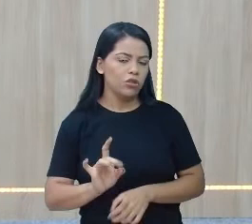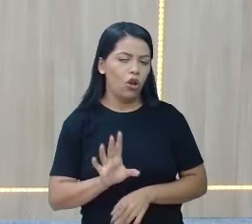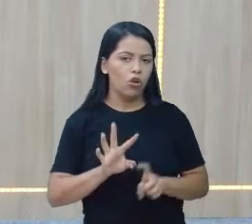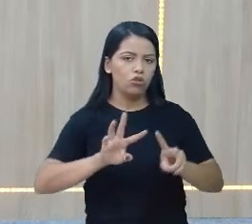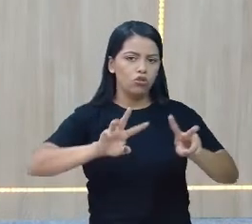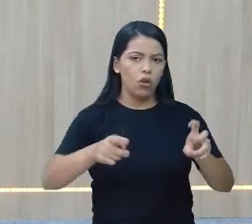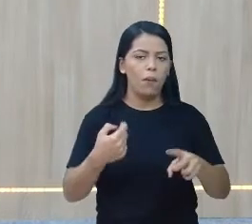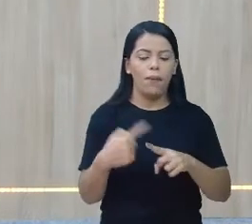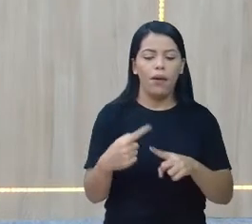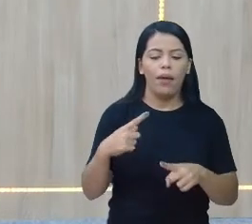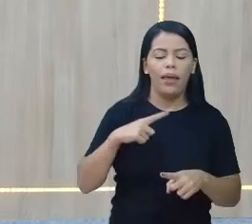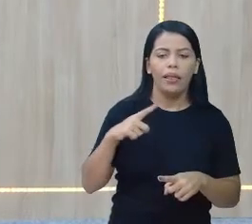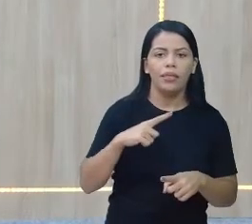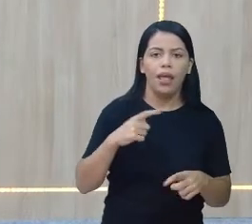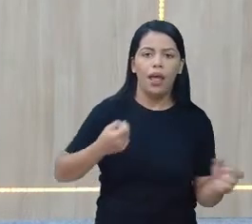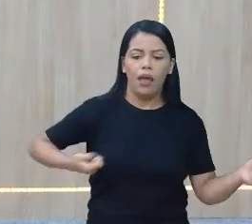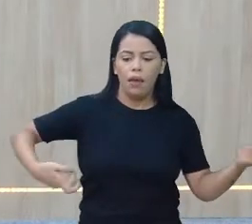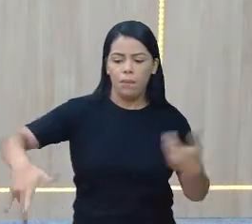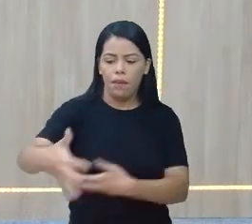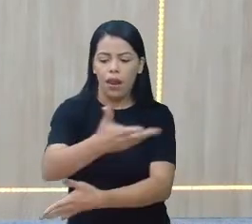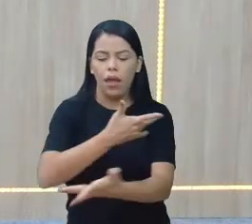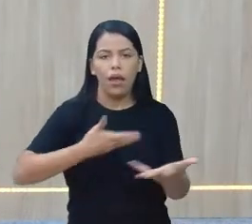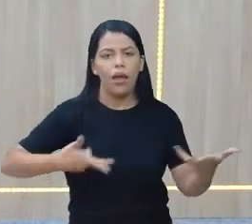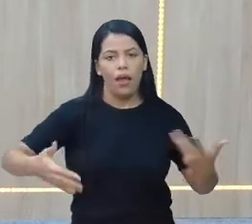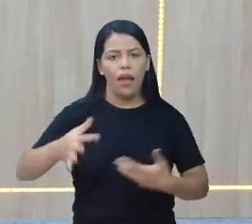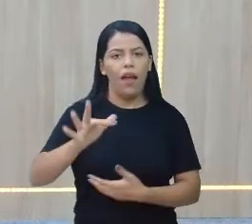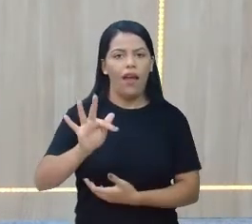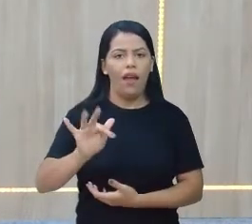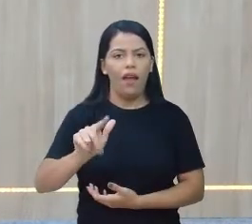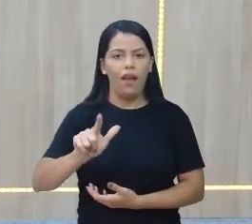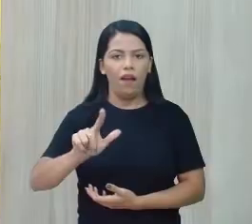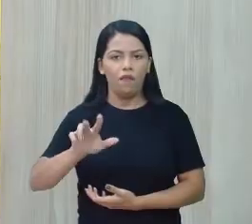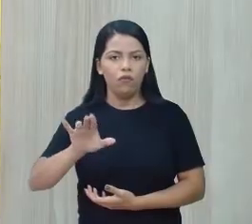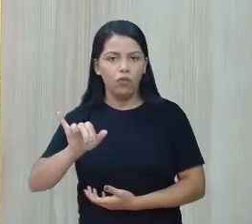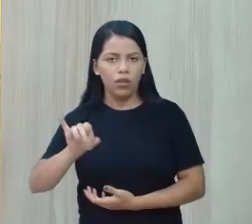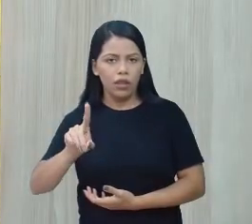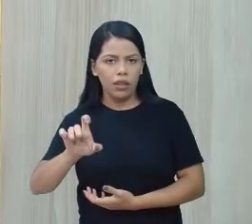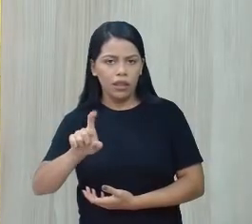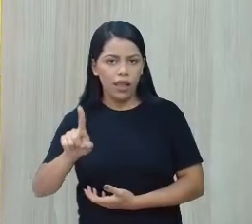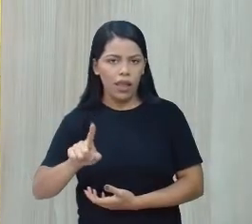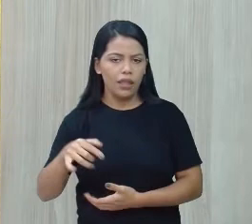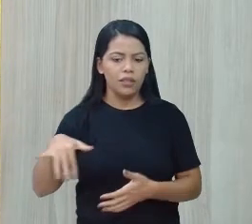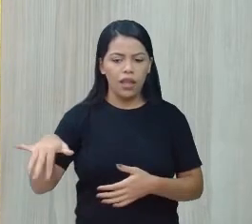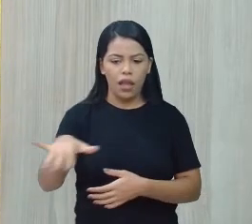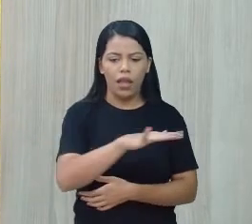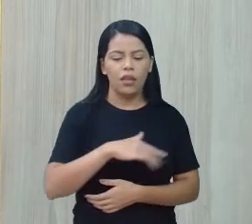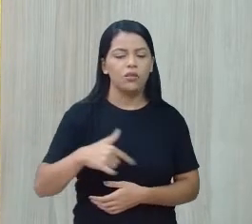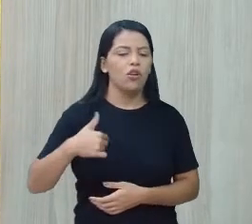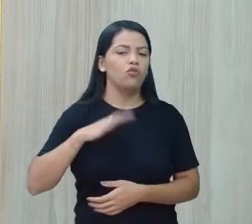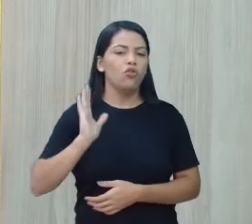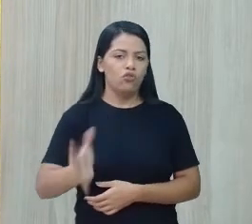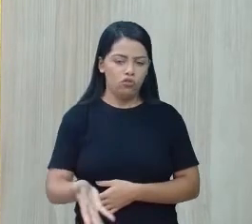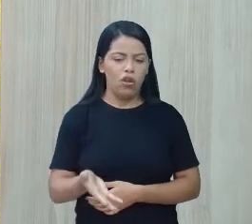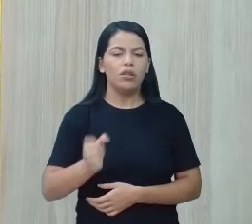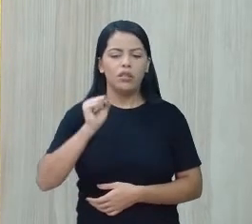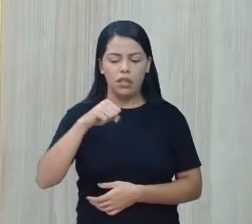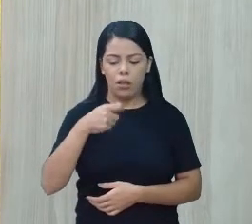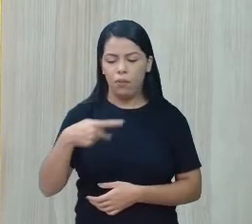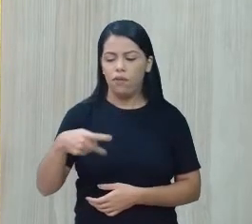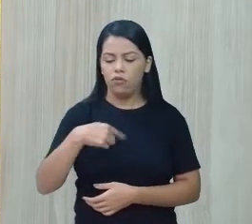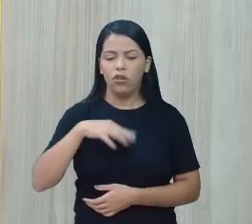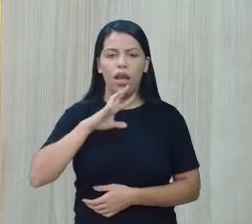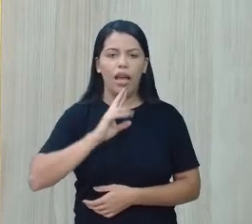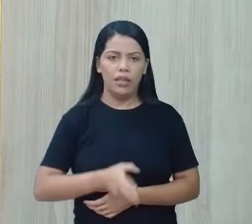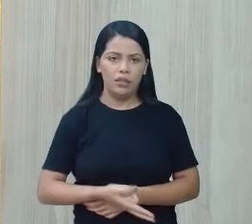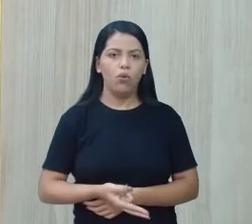essa fluidez do espaço. Não é isso que ele disse no professor Giorgio? Isso, professor Gilson. Eu estou aqui já também respondendo o pessoal aqui, fazendo Já? algumas